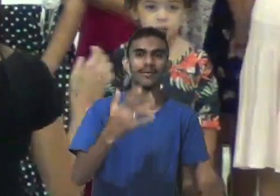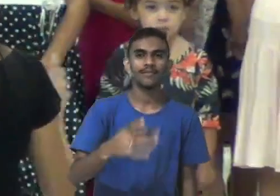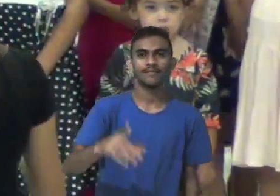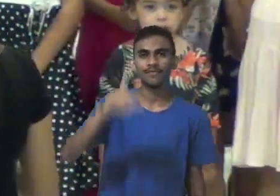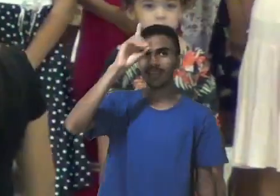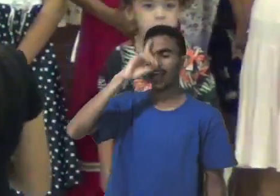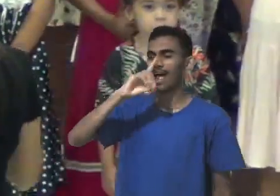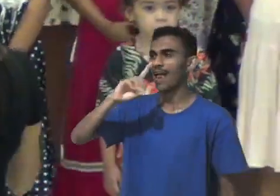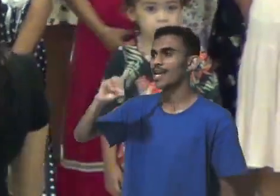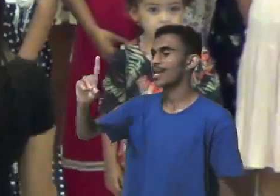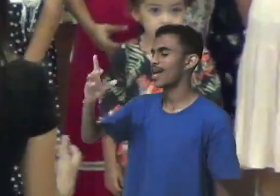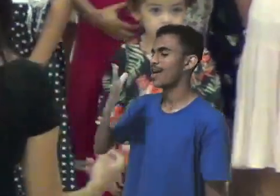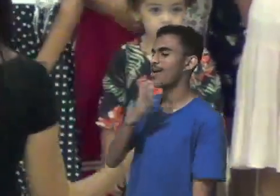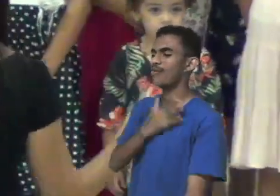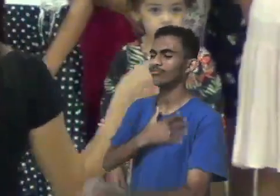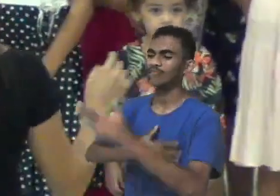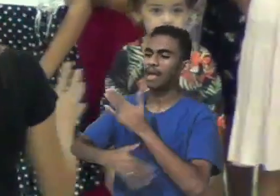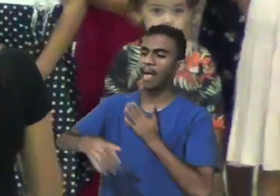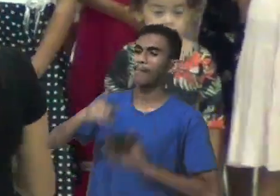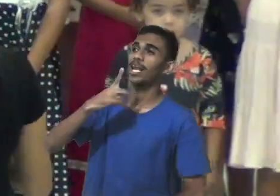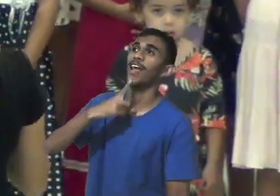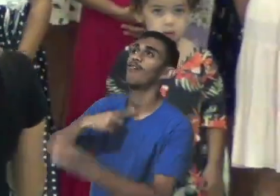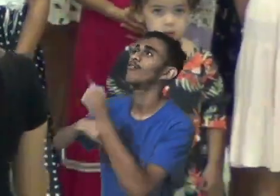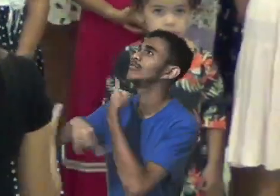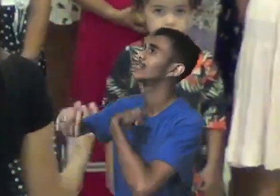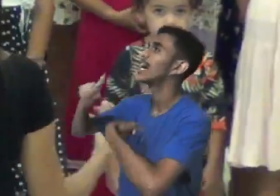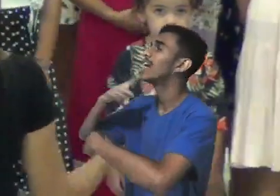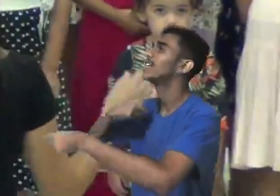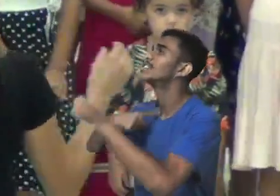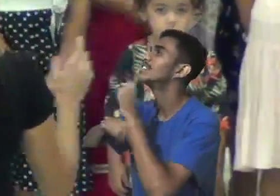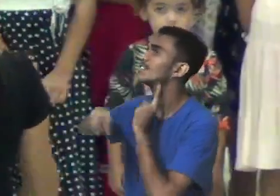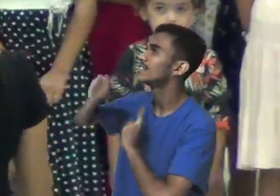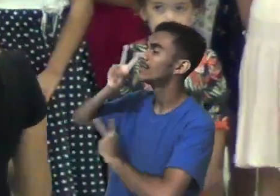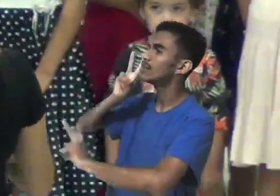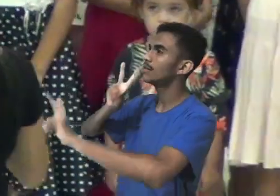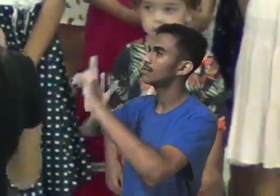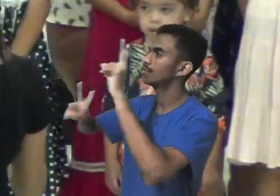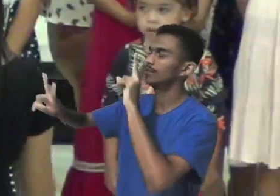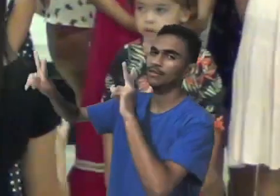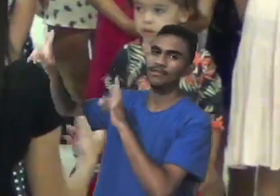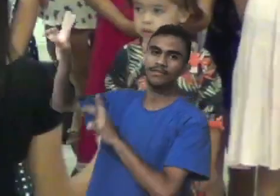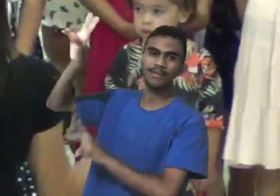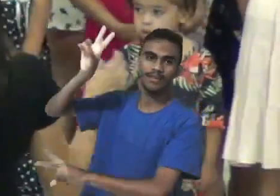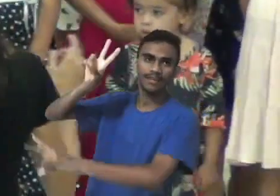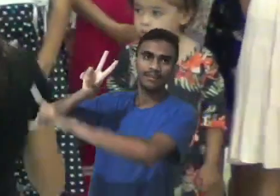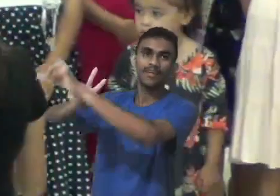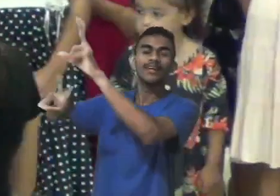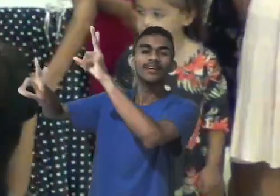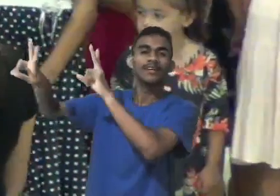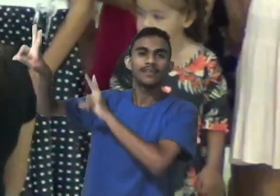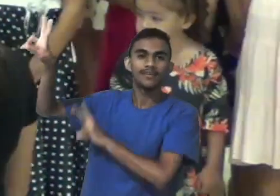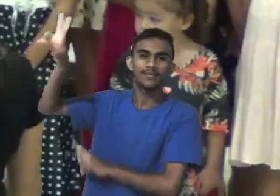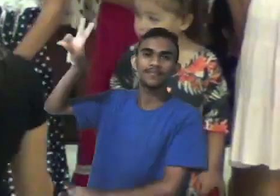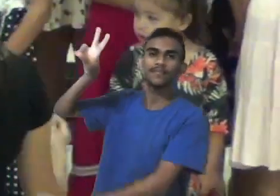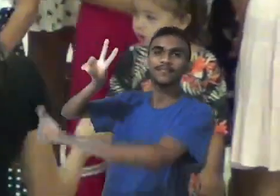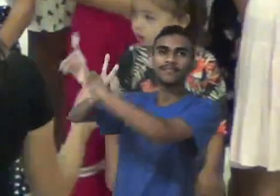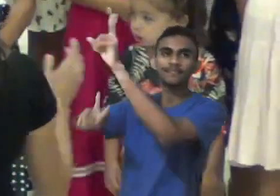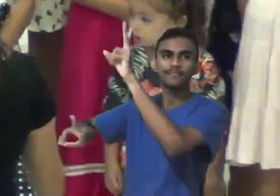criação. Deus me deu vontade de te